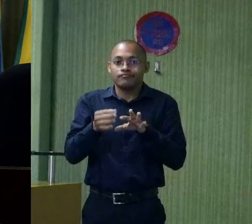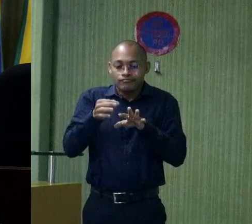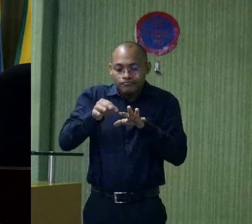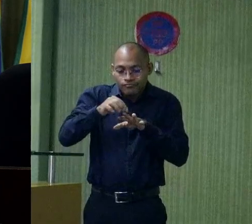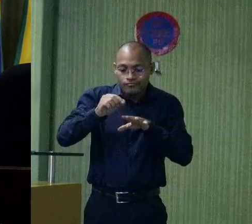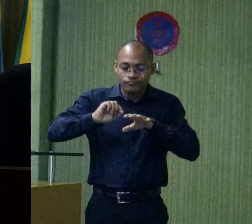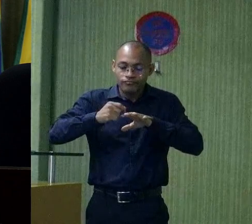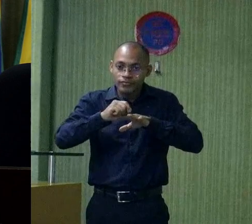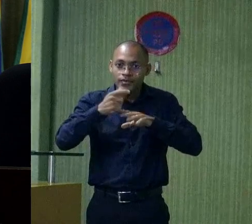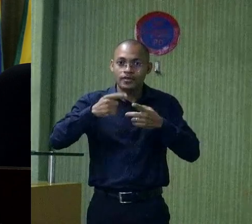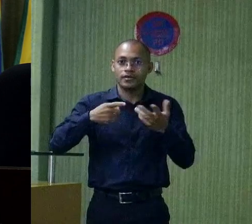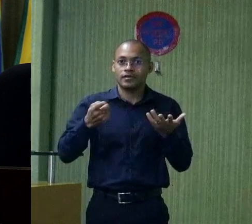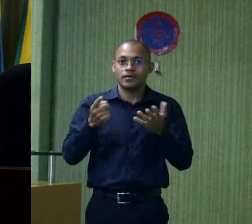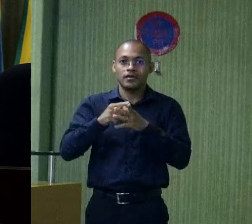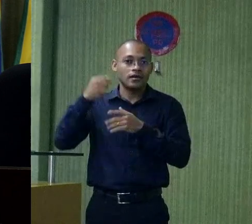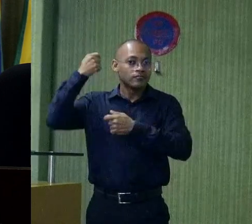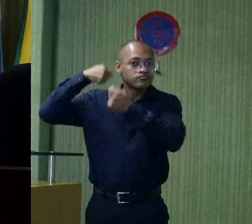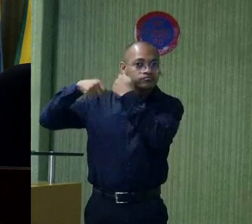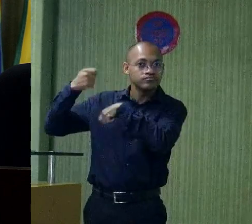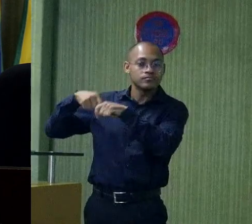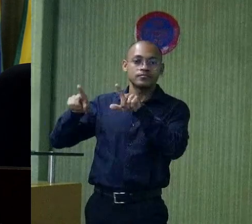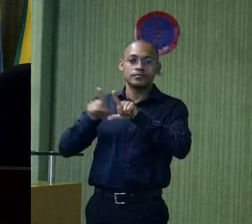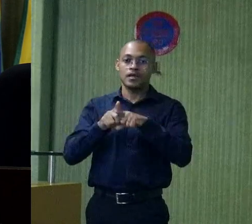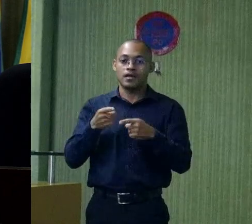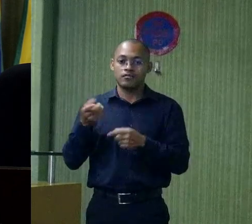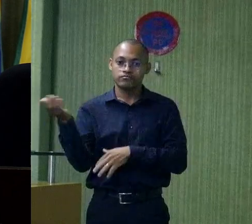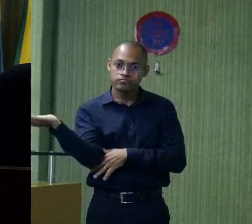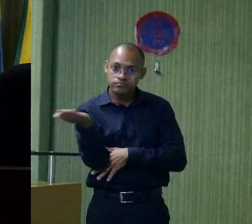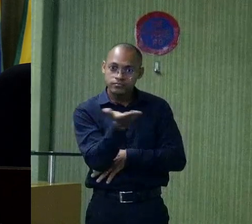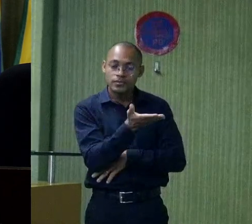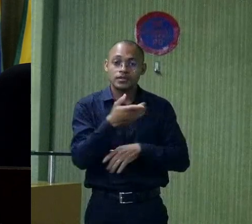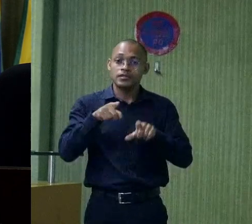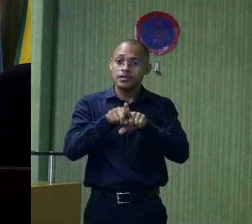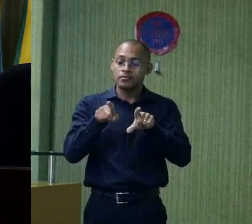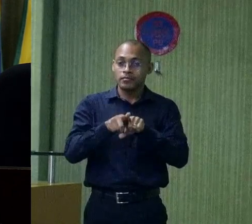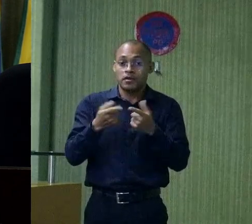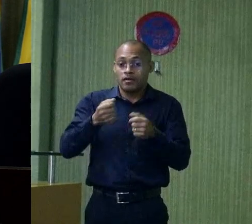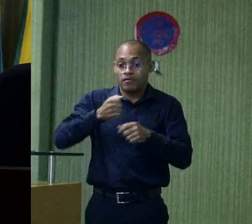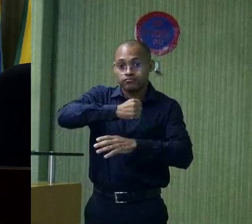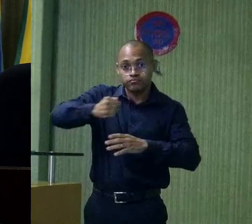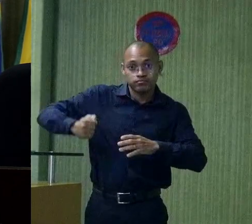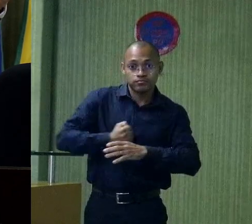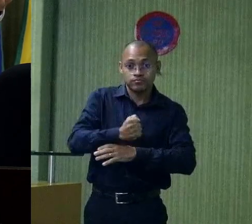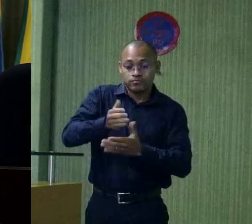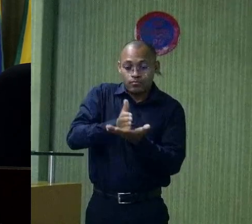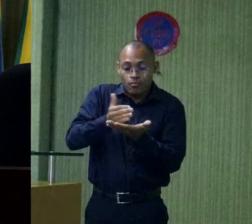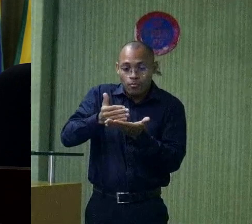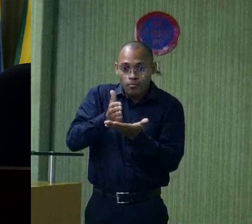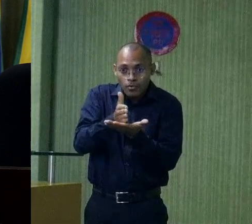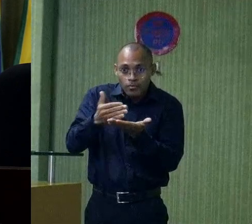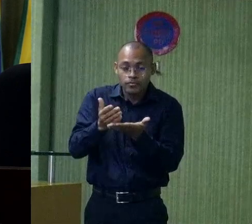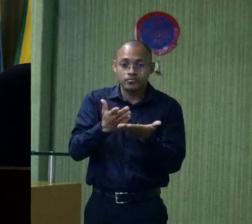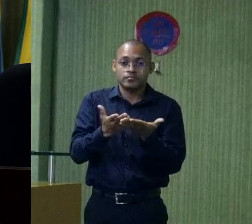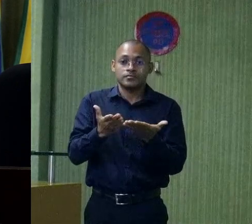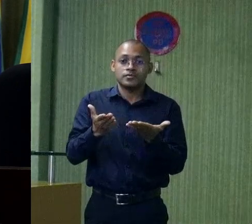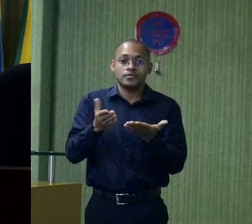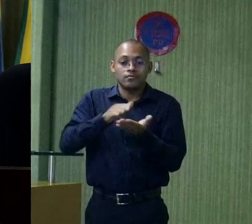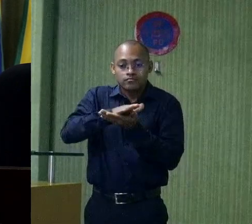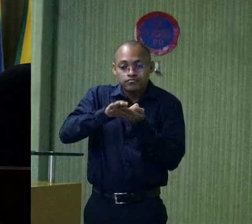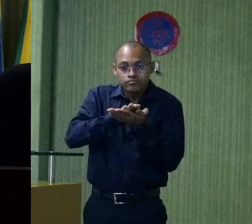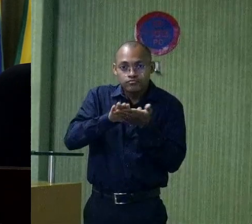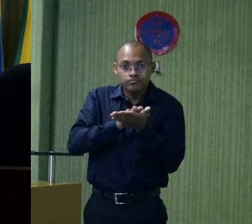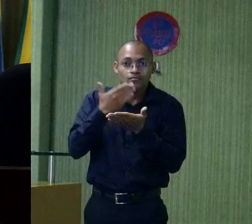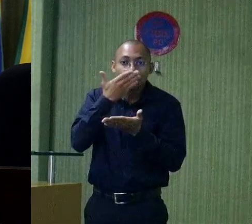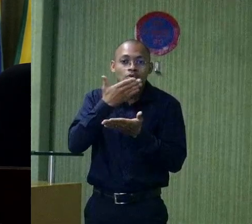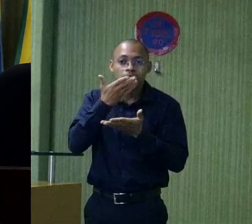cortar cabelo a atuar como garçom e e e gente a fazer bolo torta brigadeiro e gente isso é educação